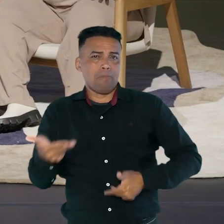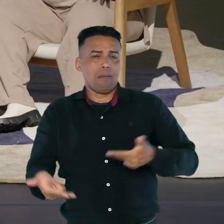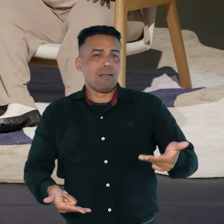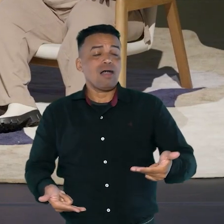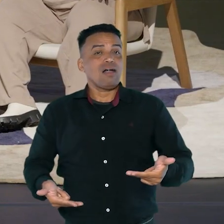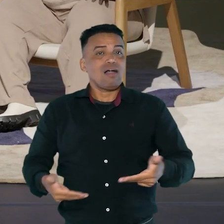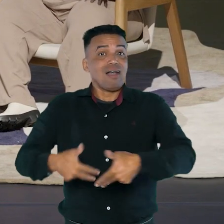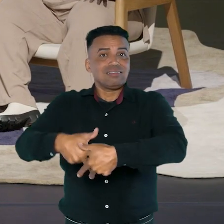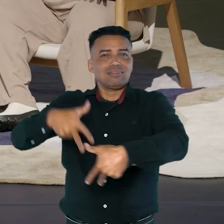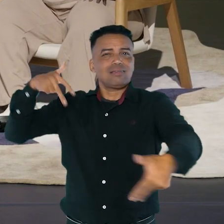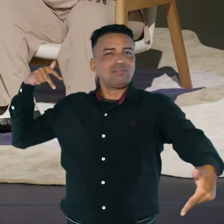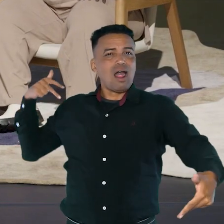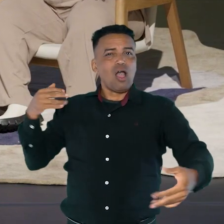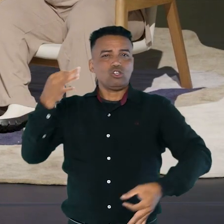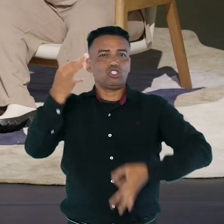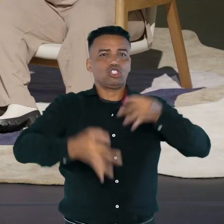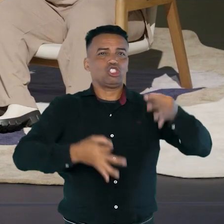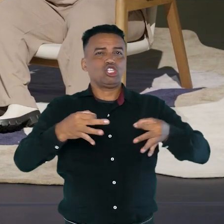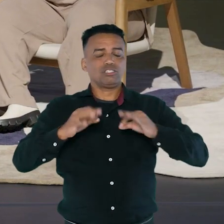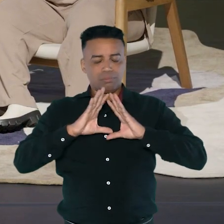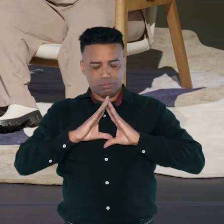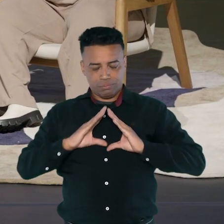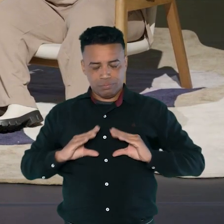Justiça ancestral, purificação.